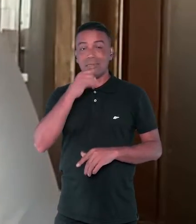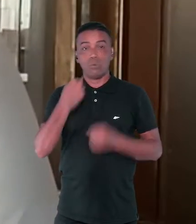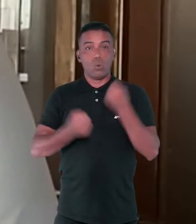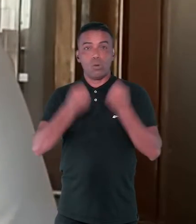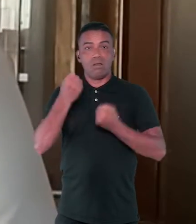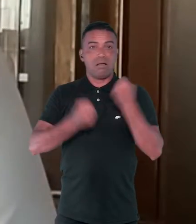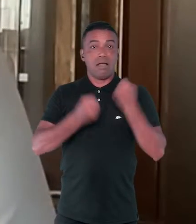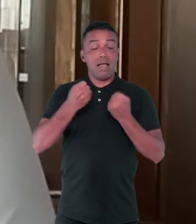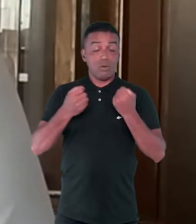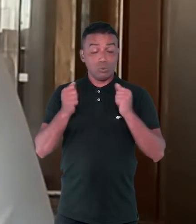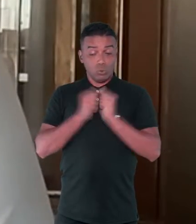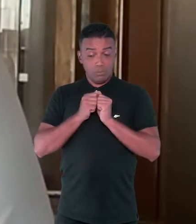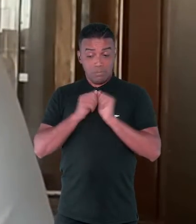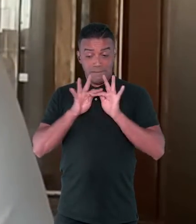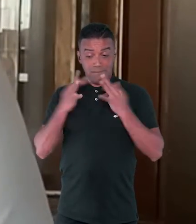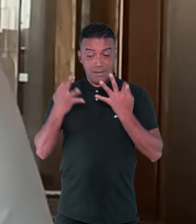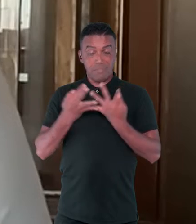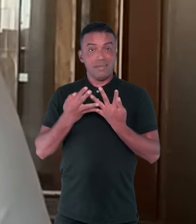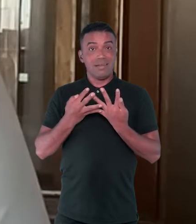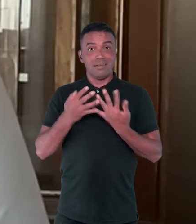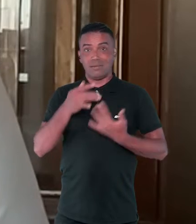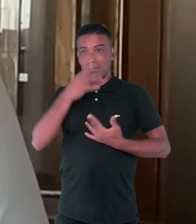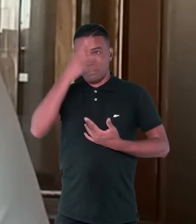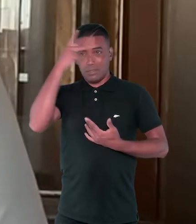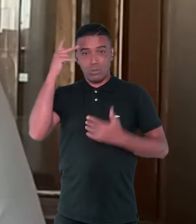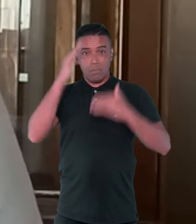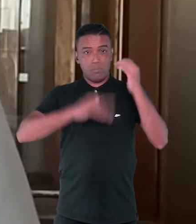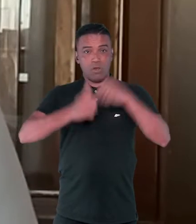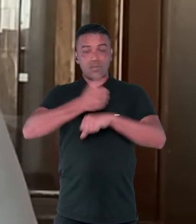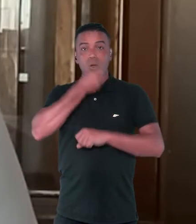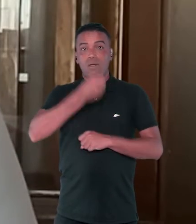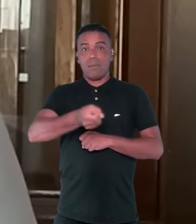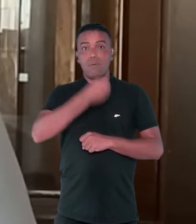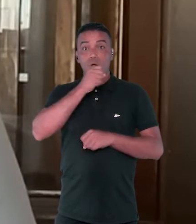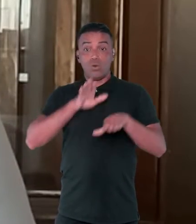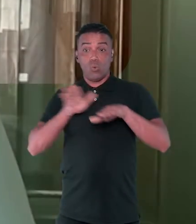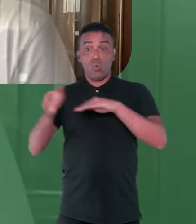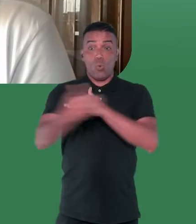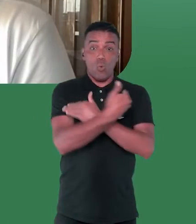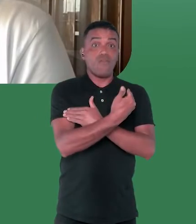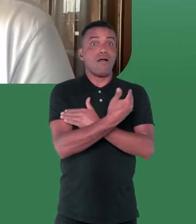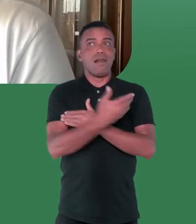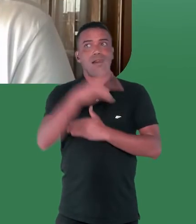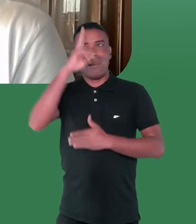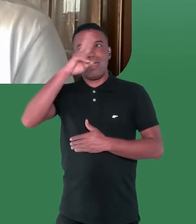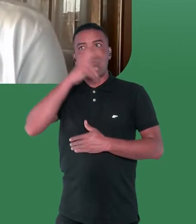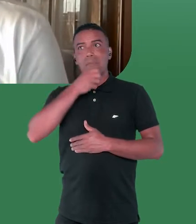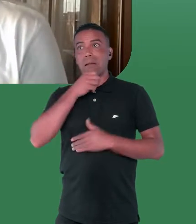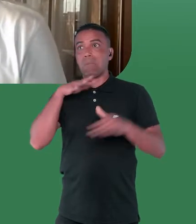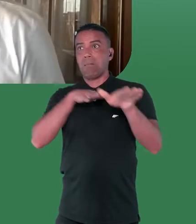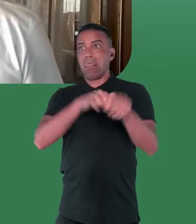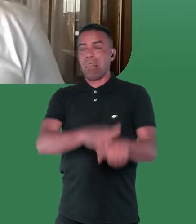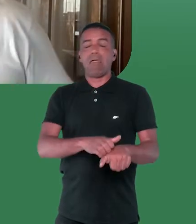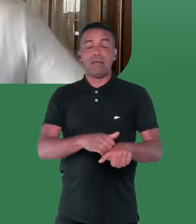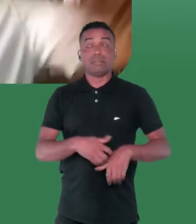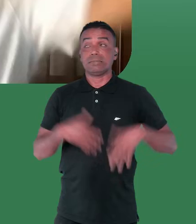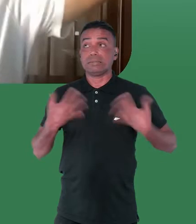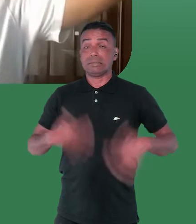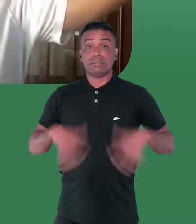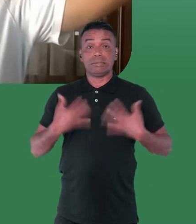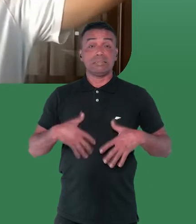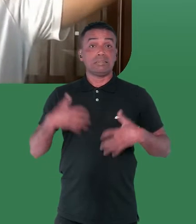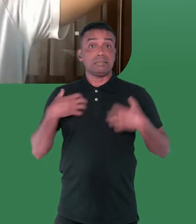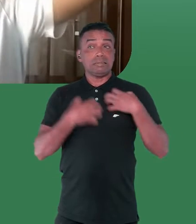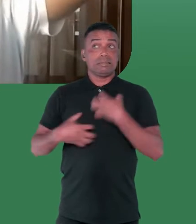com minha família, porque quando o cara é repórter, toda curva ele lembra de um acidente, e quando começa a contar, ninguém viaja, né? E eu sou daqui lá